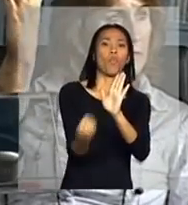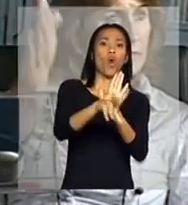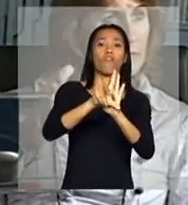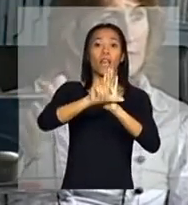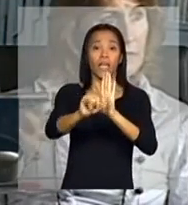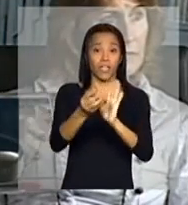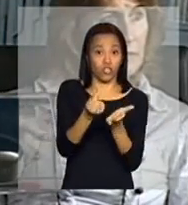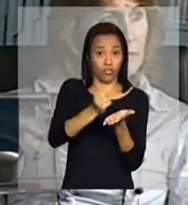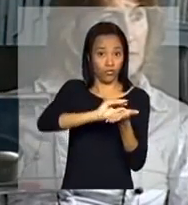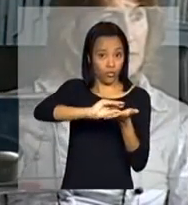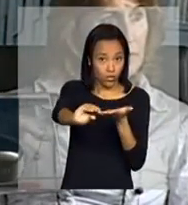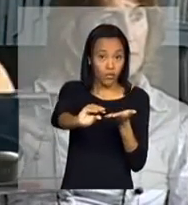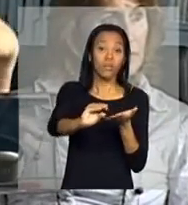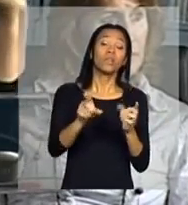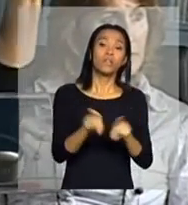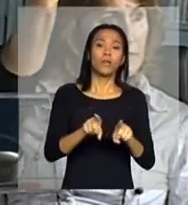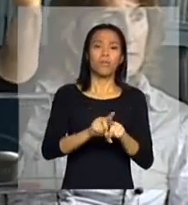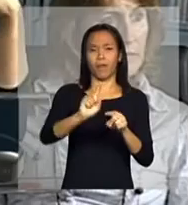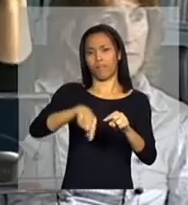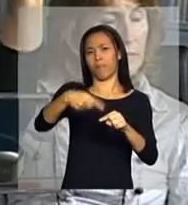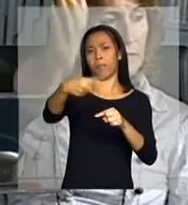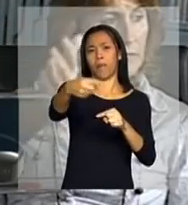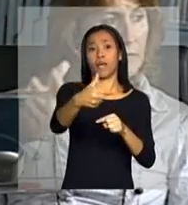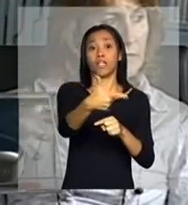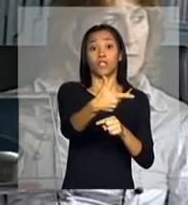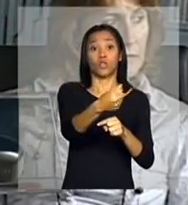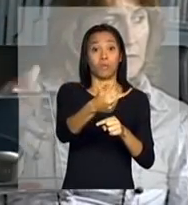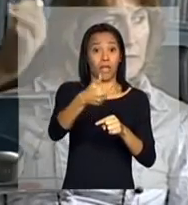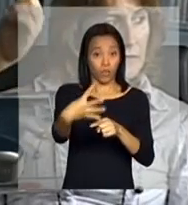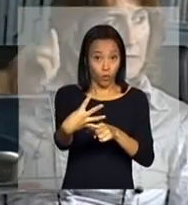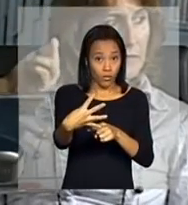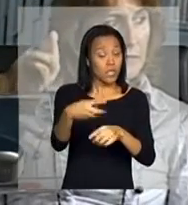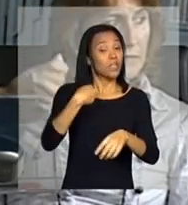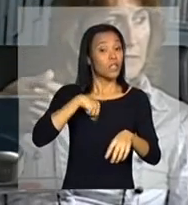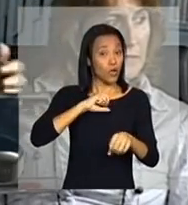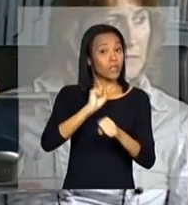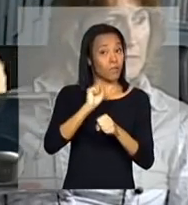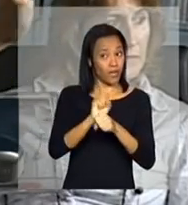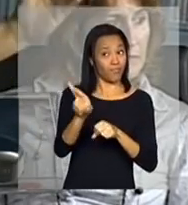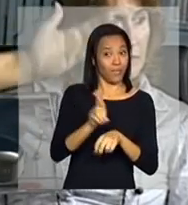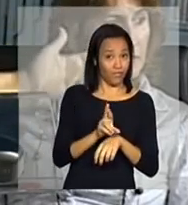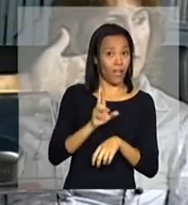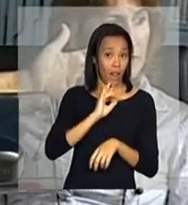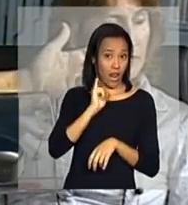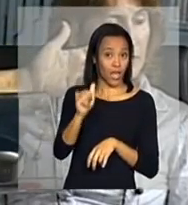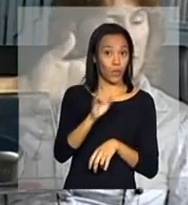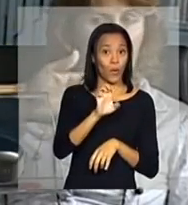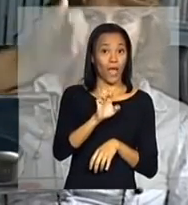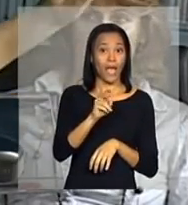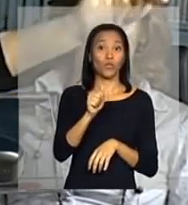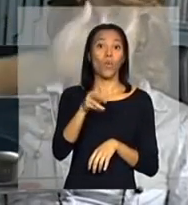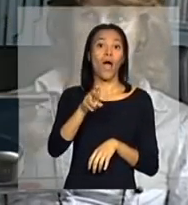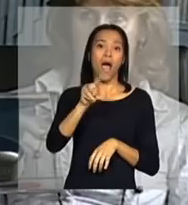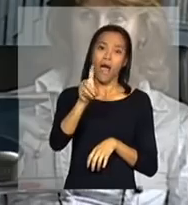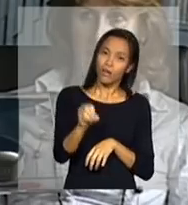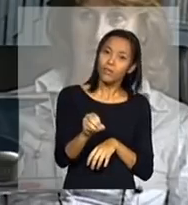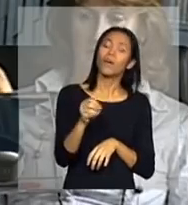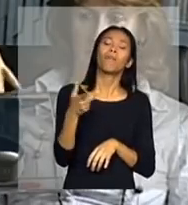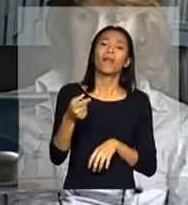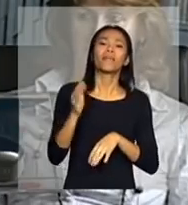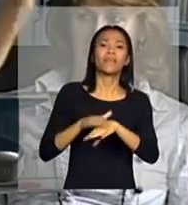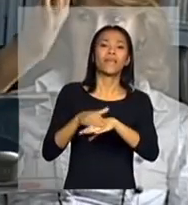recursos da mesma ordem para os próximos, para o ano de 2014. E esperamos, Eduardo, fazer um destaque do Ministério da Justiça para a FUNAI, para que a